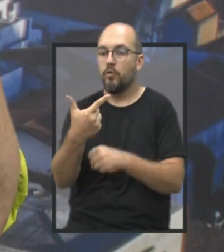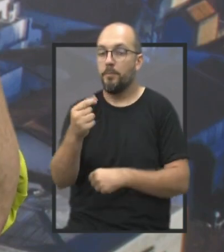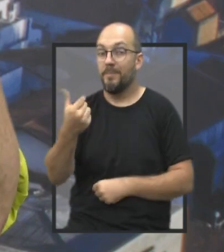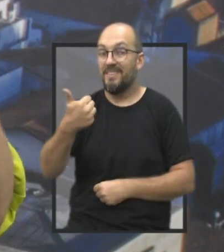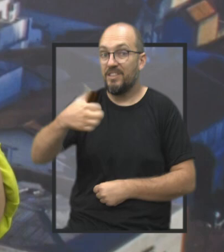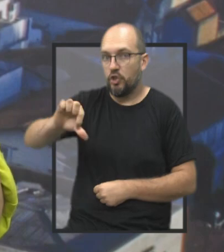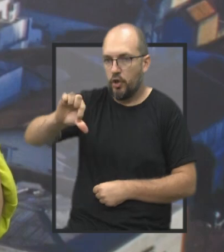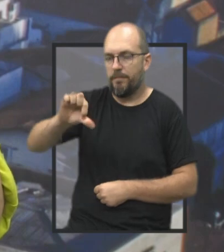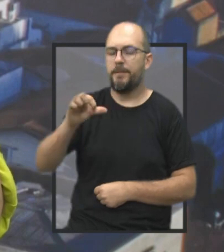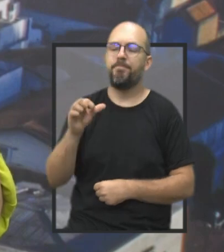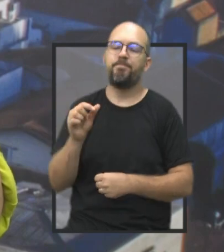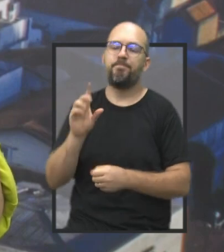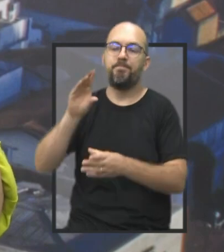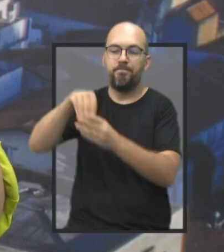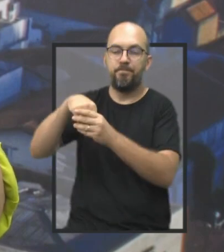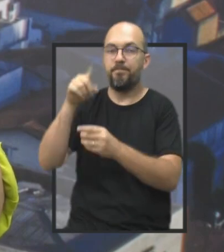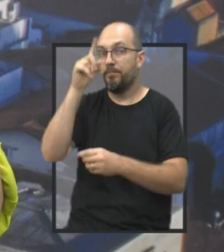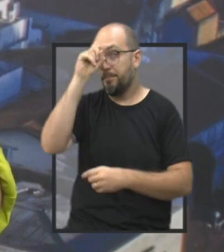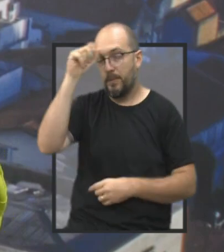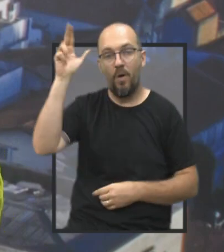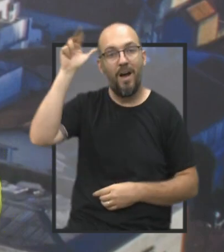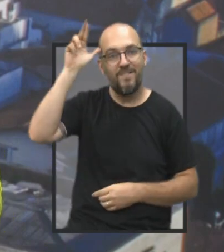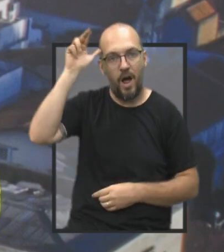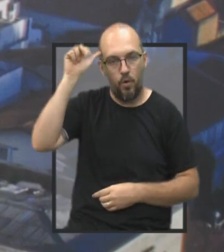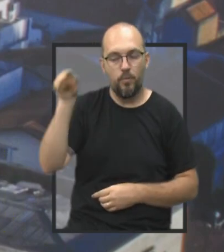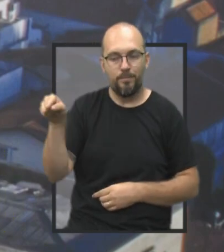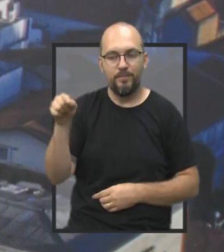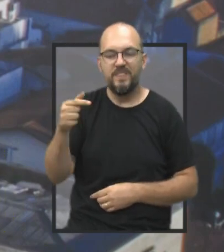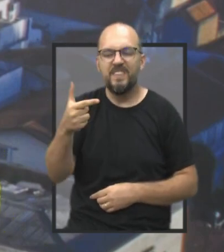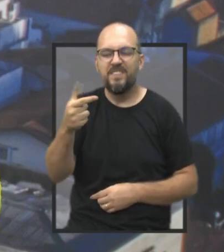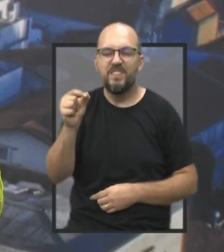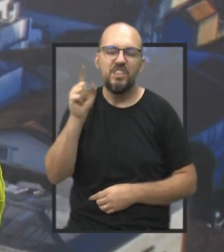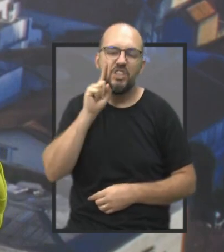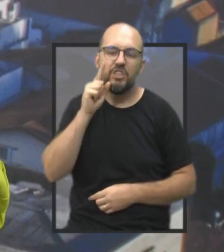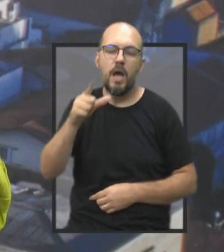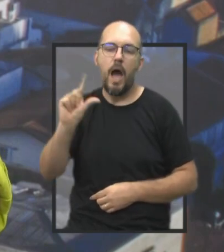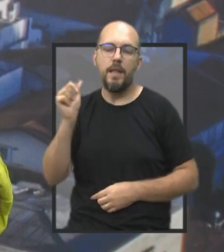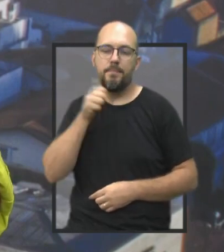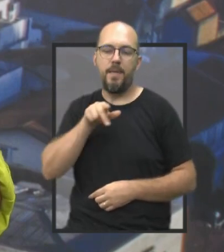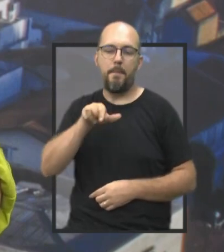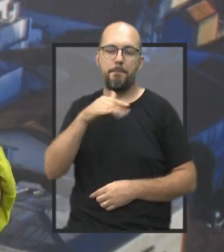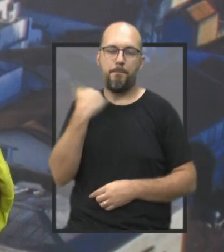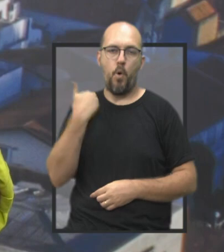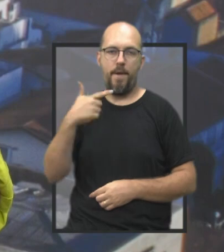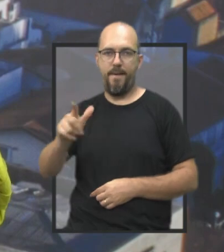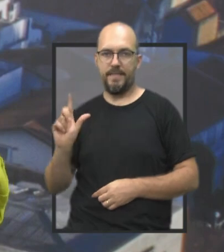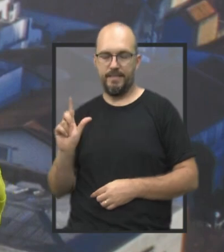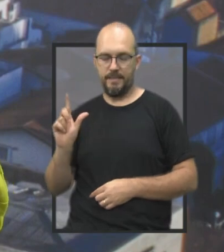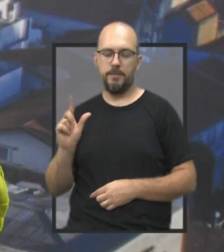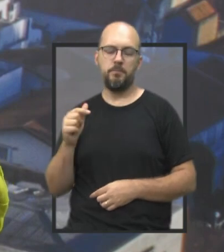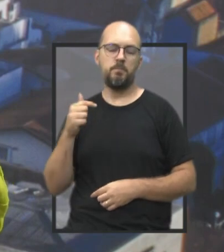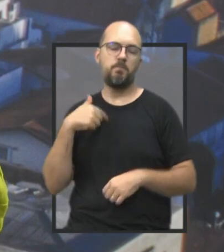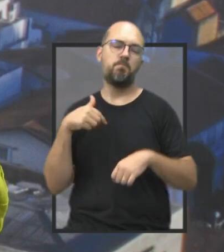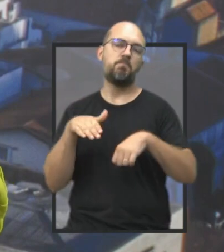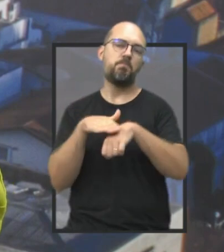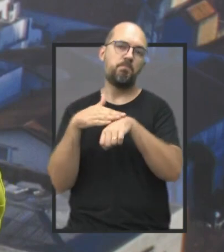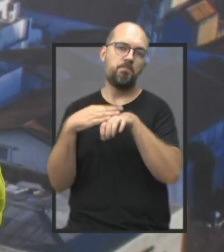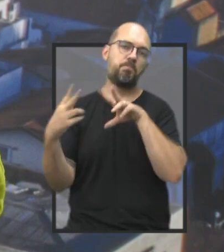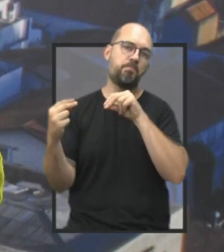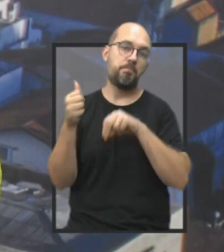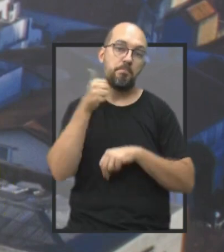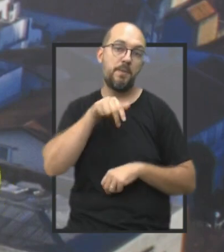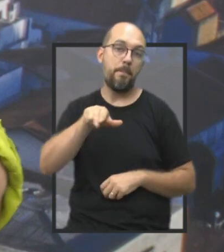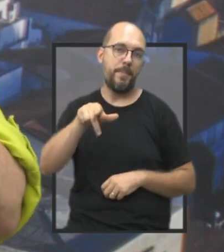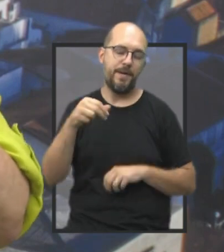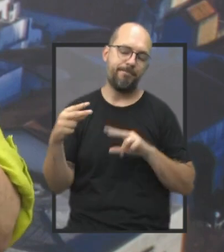2019, lá no Hospital Amaral Carvalho, 24 dias antes da minha irmã falecer. Numa conversa com ela, eu percebi